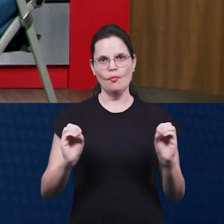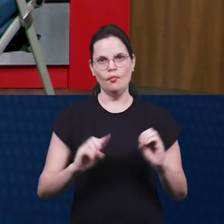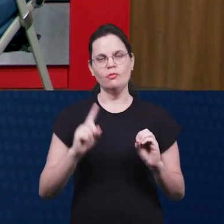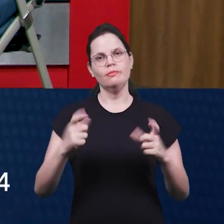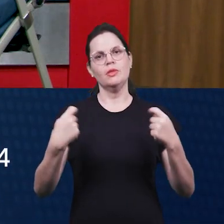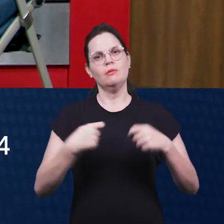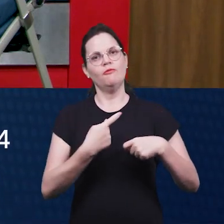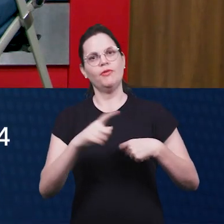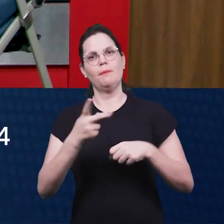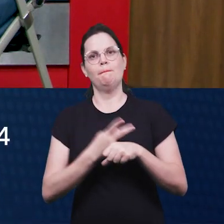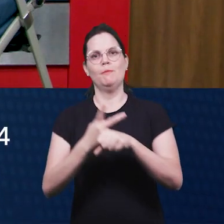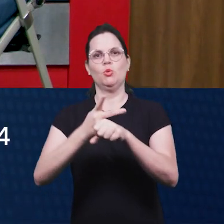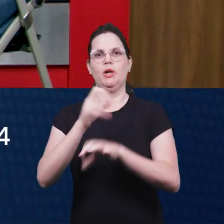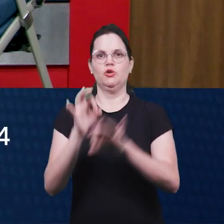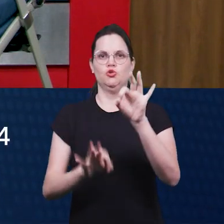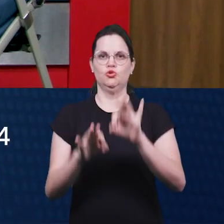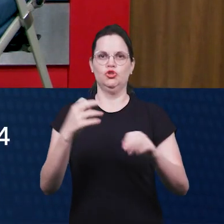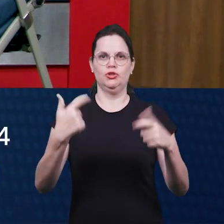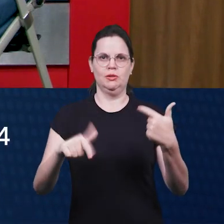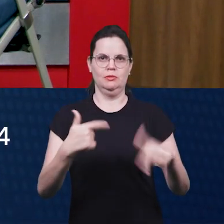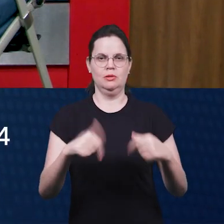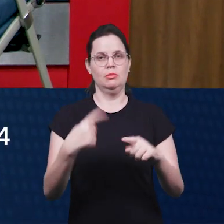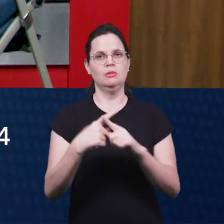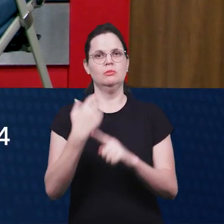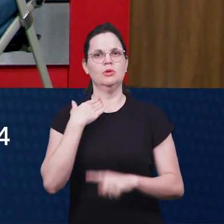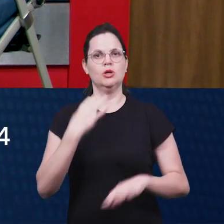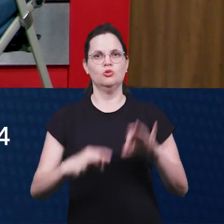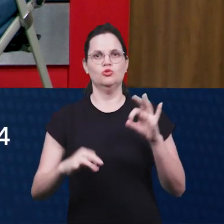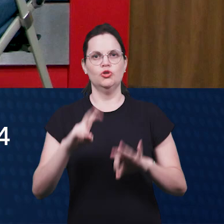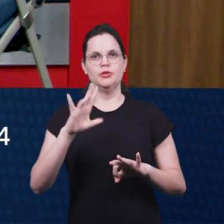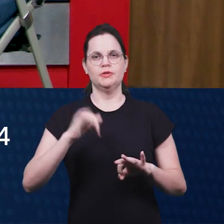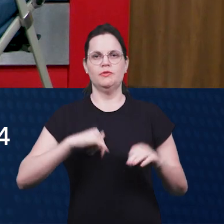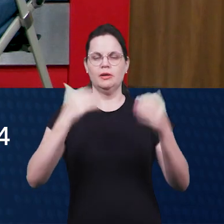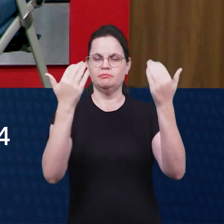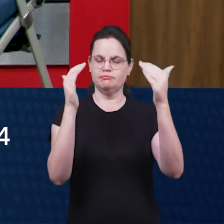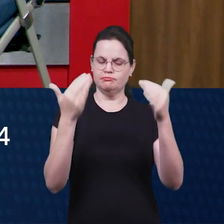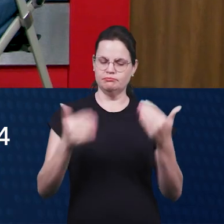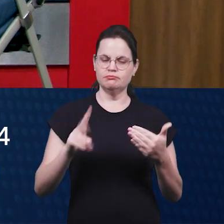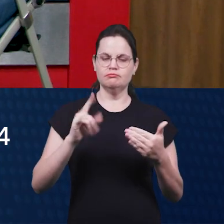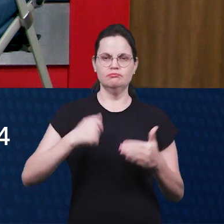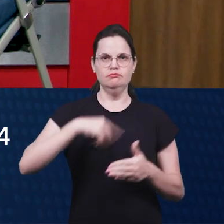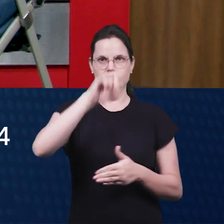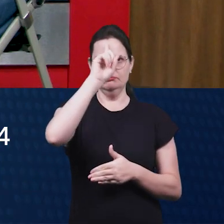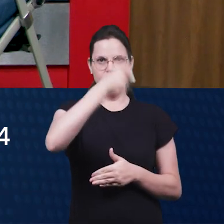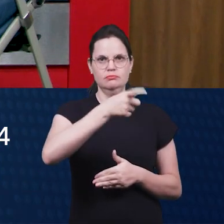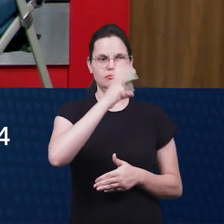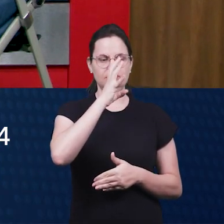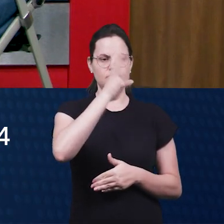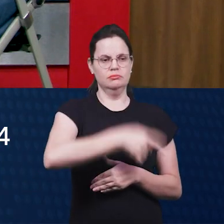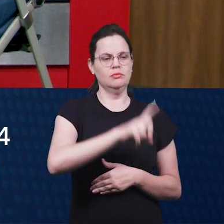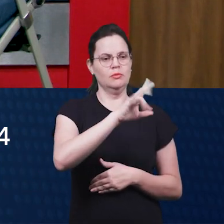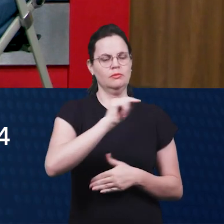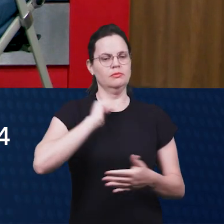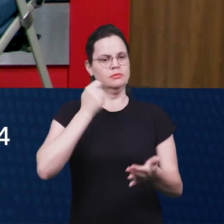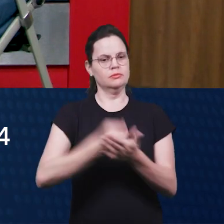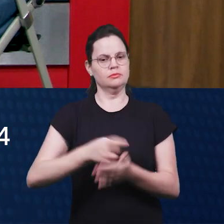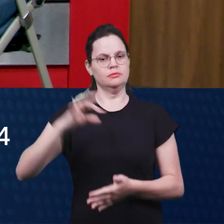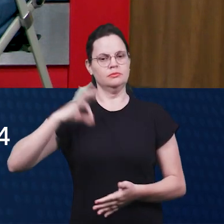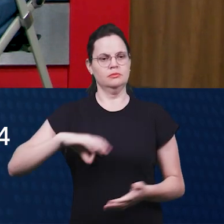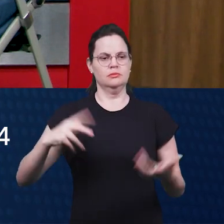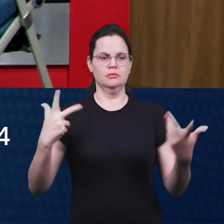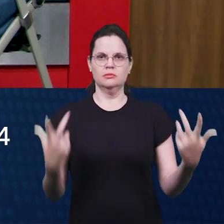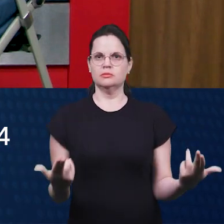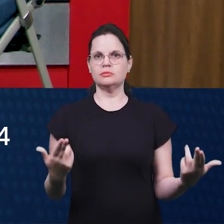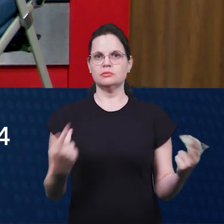precisa recorrer à Justiça do Trabalho, que é aí onde o juiz vai determinar que o salário dela seja pago equivalente a esse